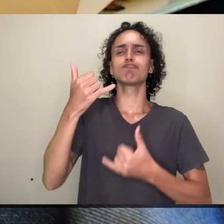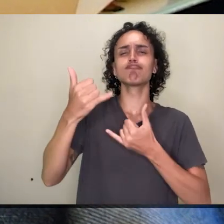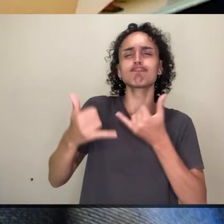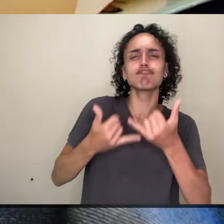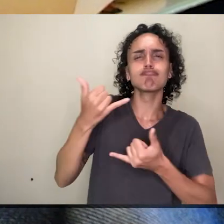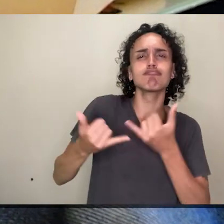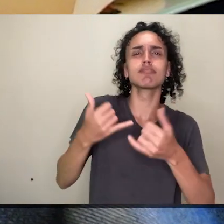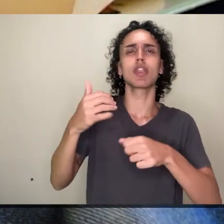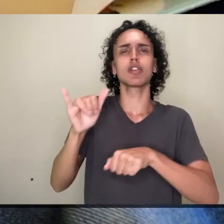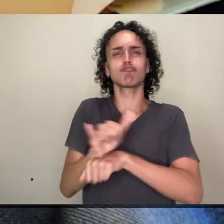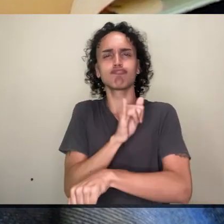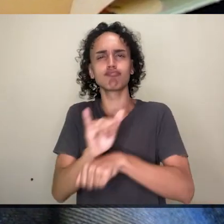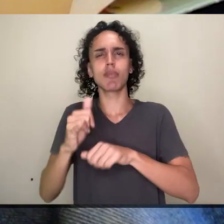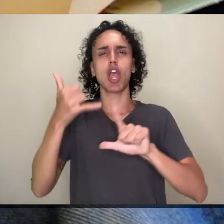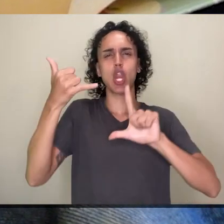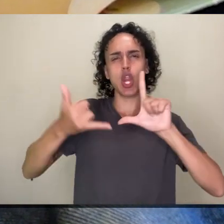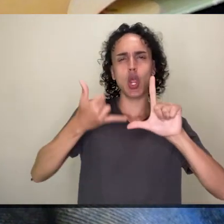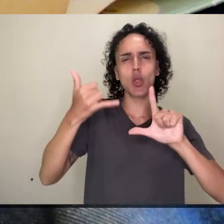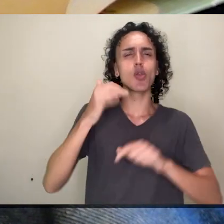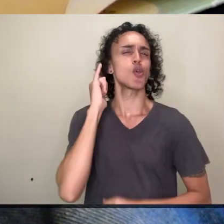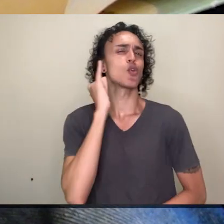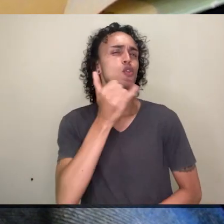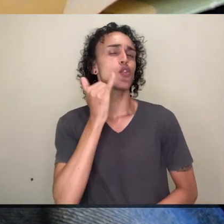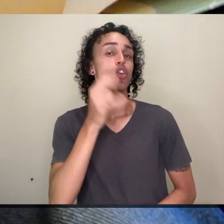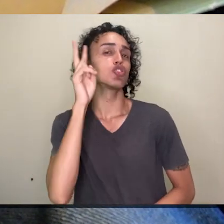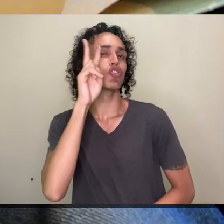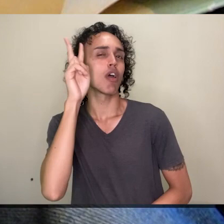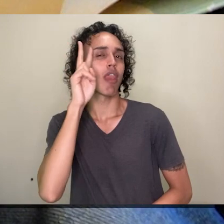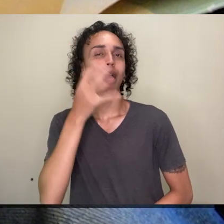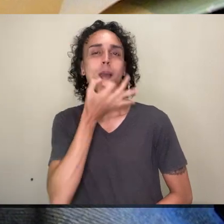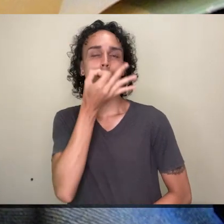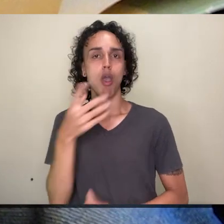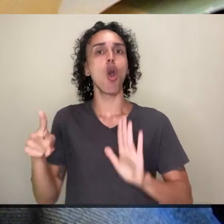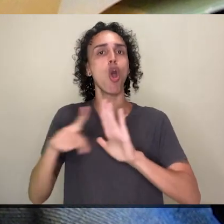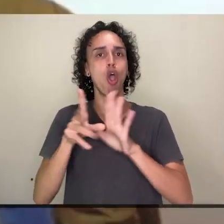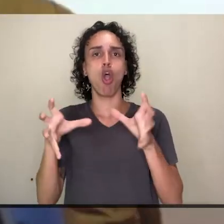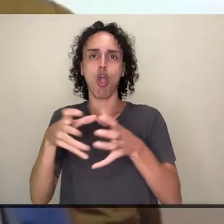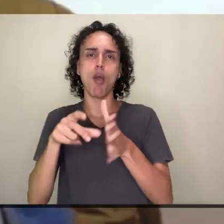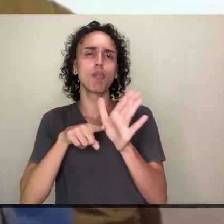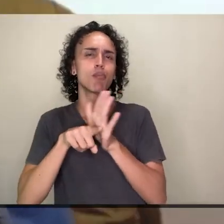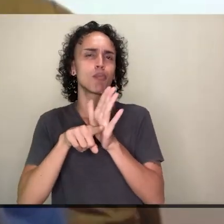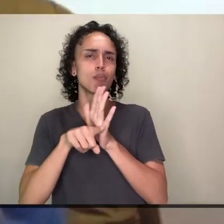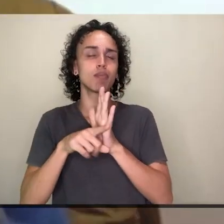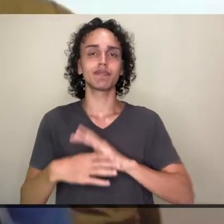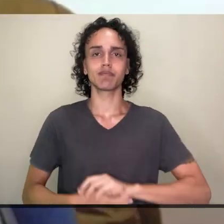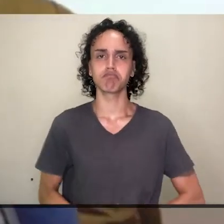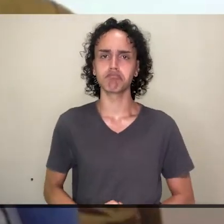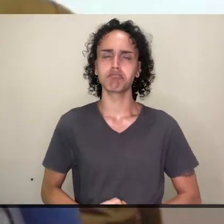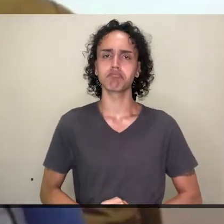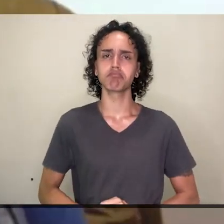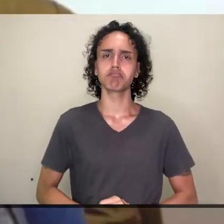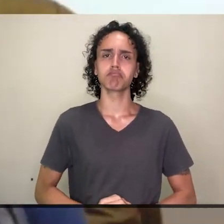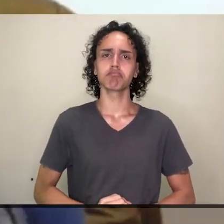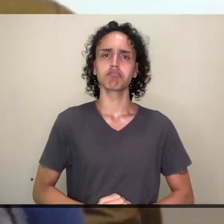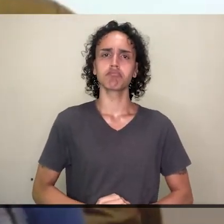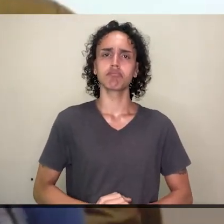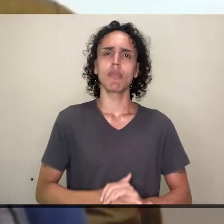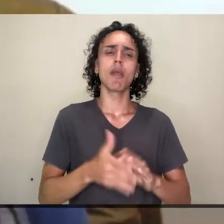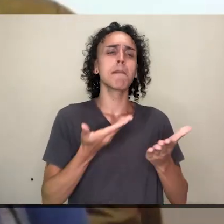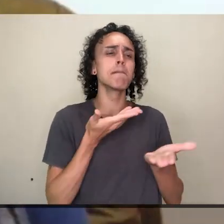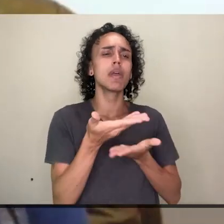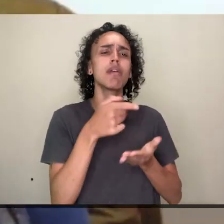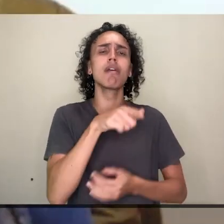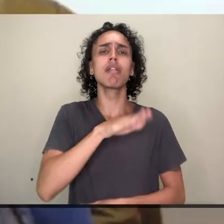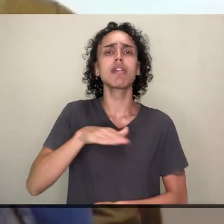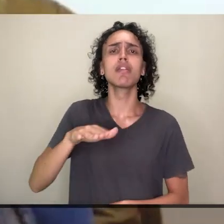importante o uso de estratégias lúdicas, como a criação e a contação de histórias. Quais são as estratégias que a gente tem